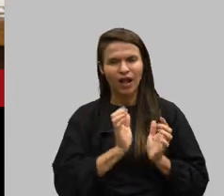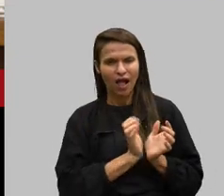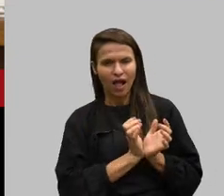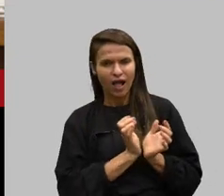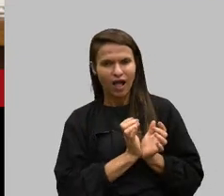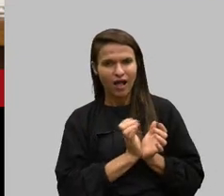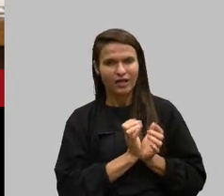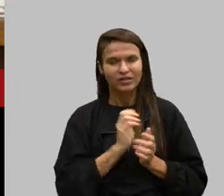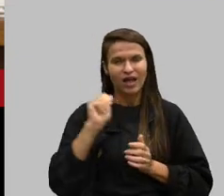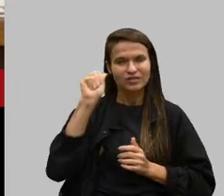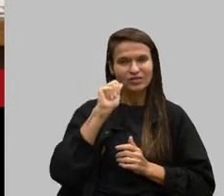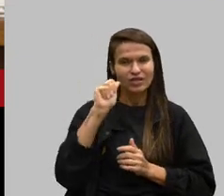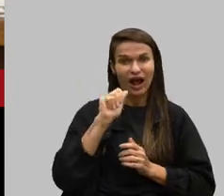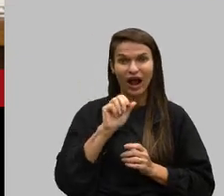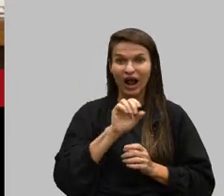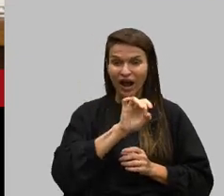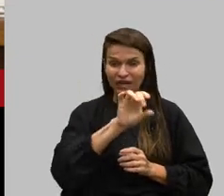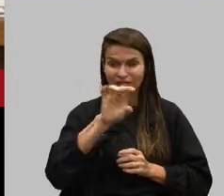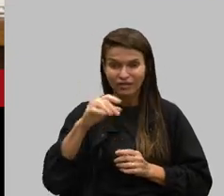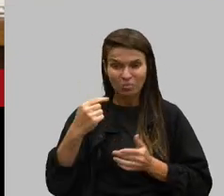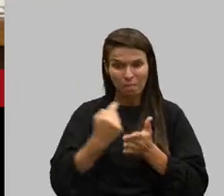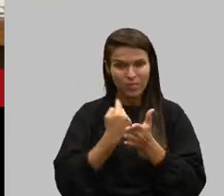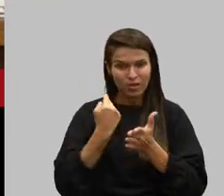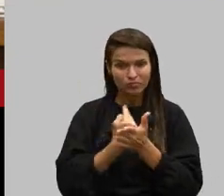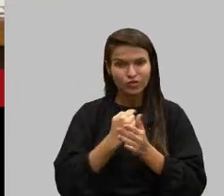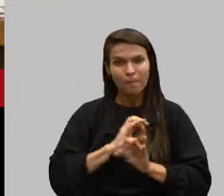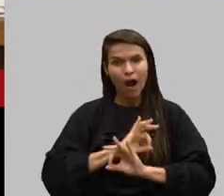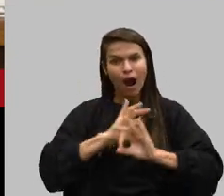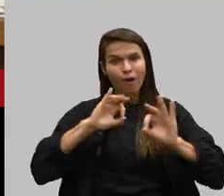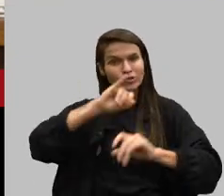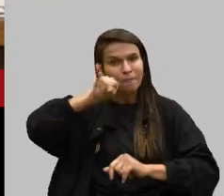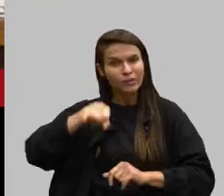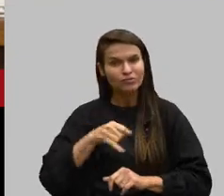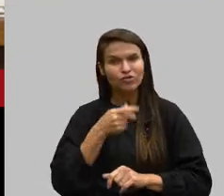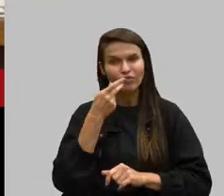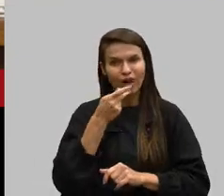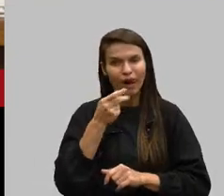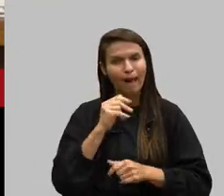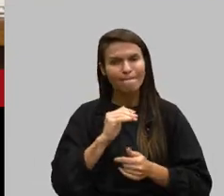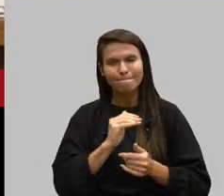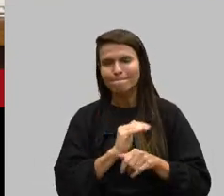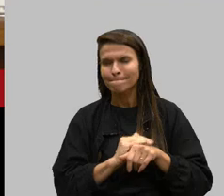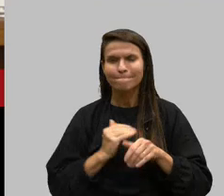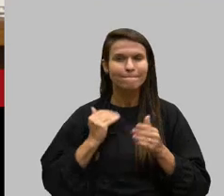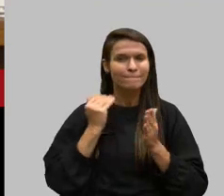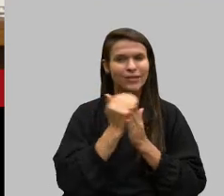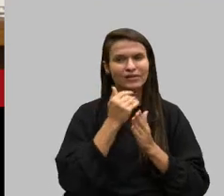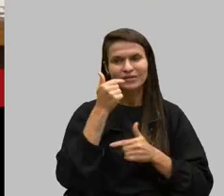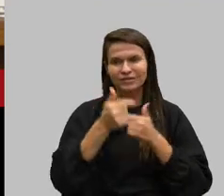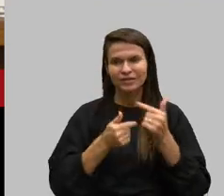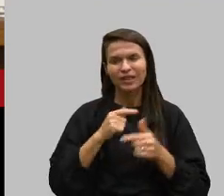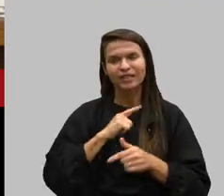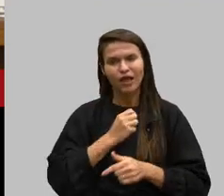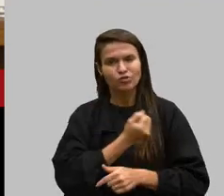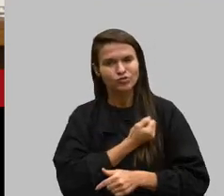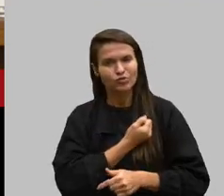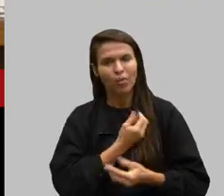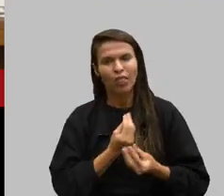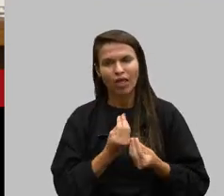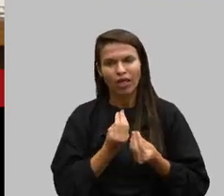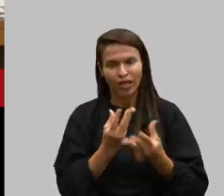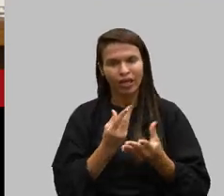vossa excelência sempre me questiona isso eu falei é uma ótima oportunidade de eu falar um pouco mais desse trabalho porque temos números temos entregas